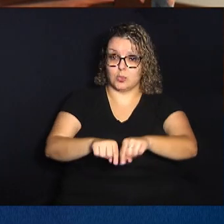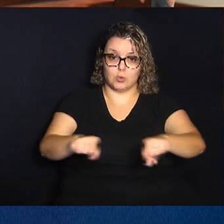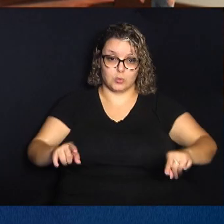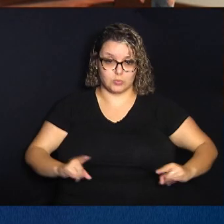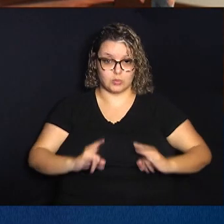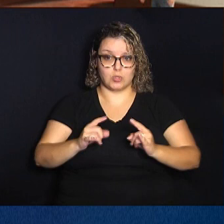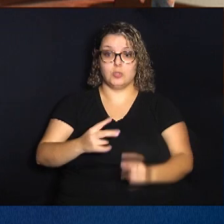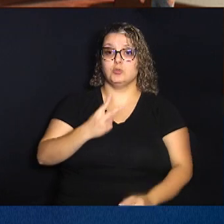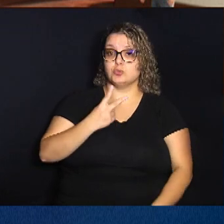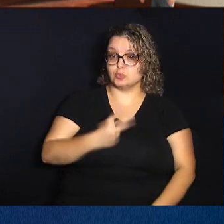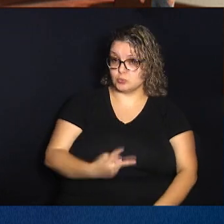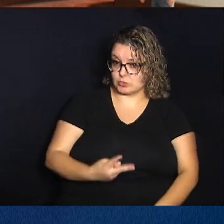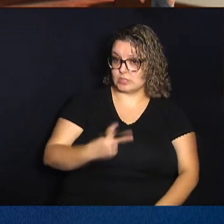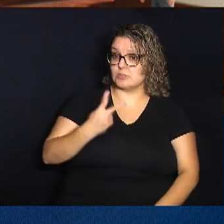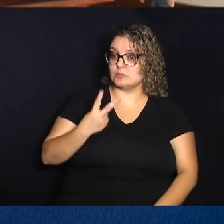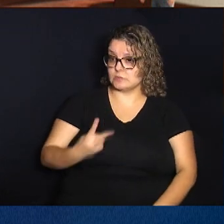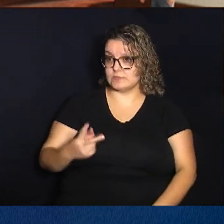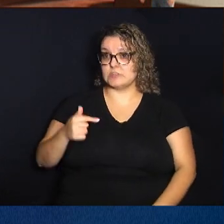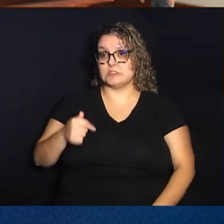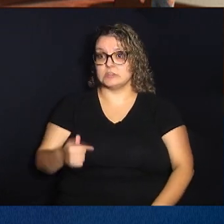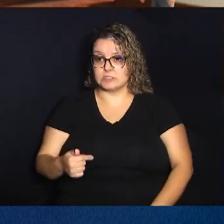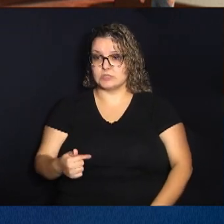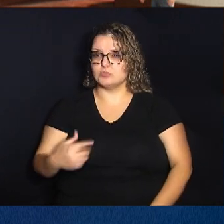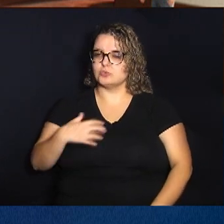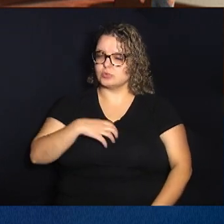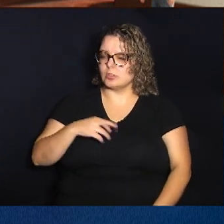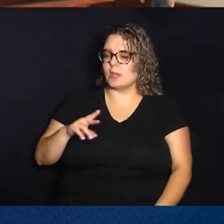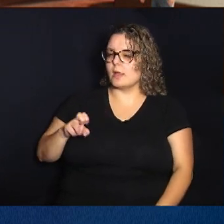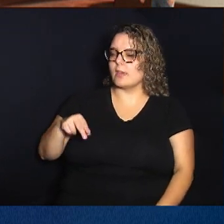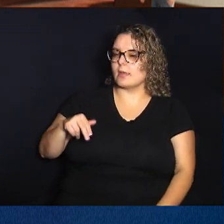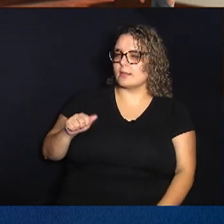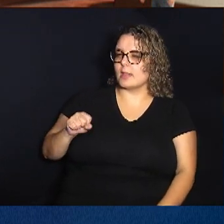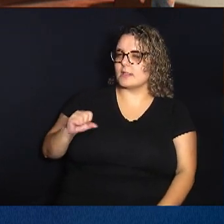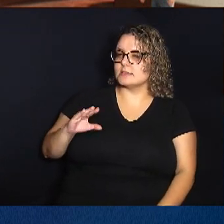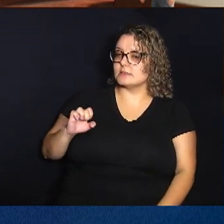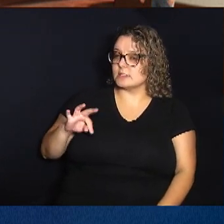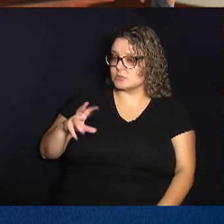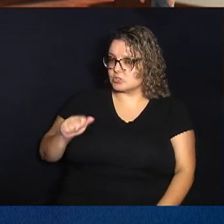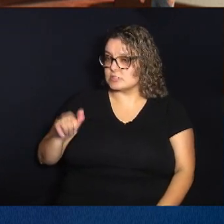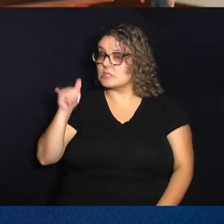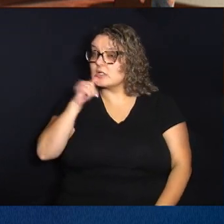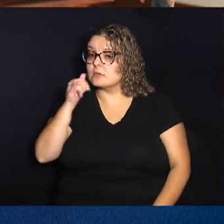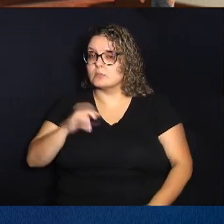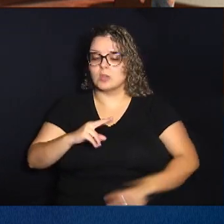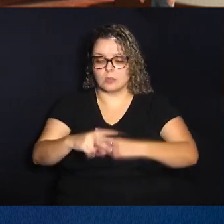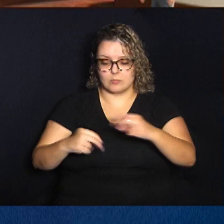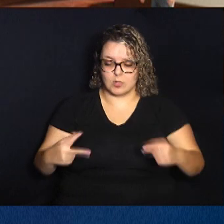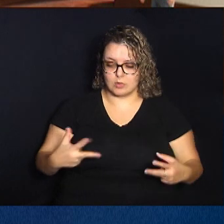227 cômodos em estilo renascentista italiano, inaugurado em